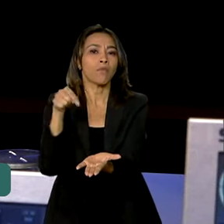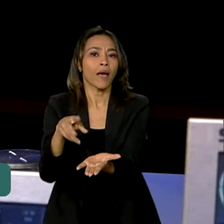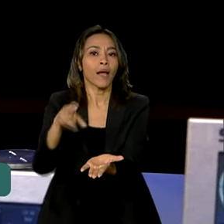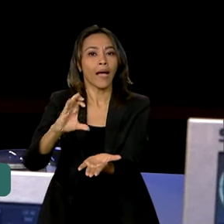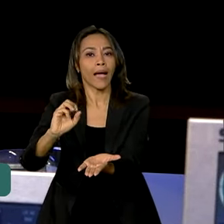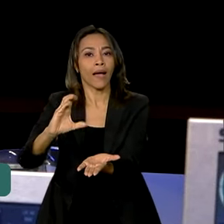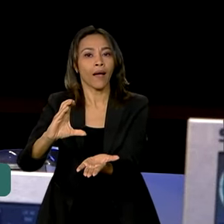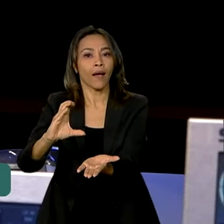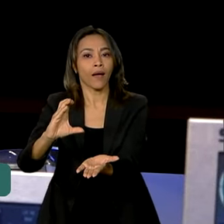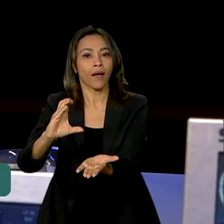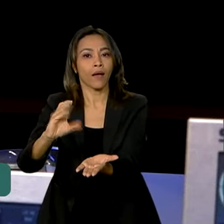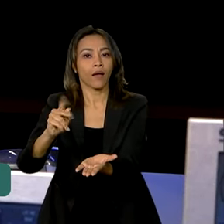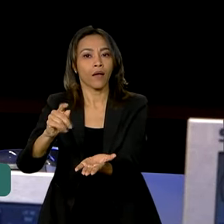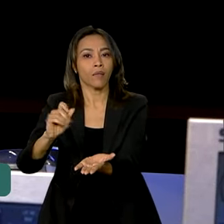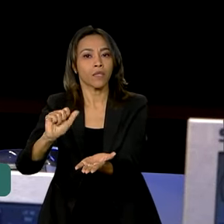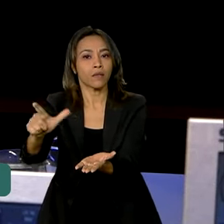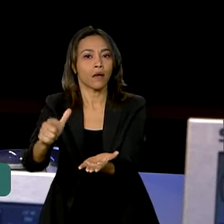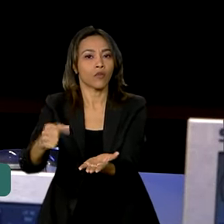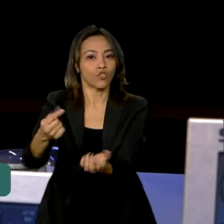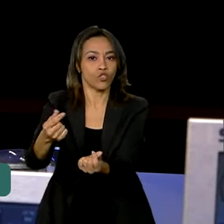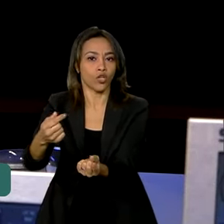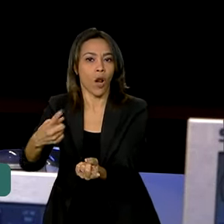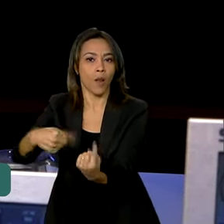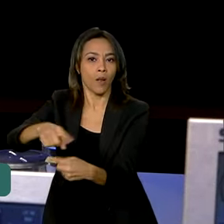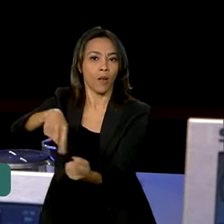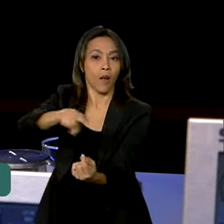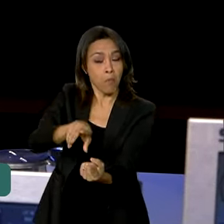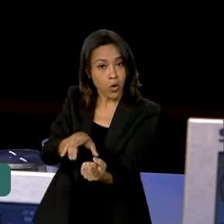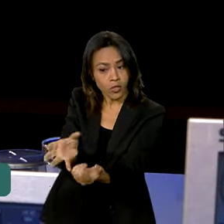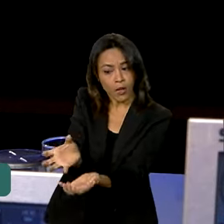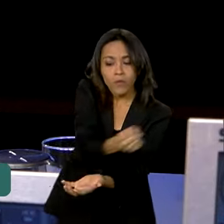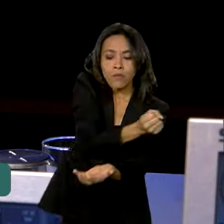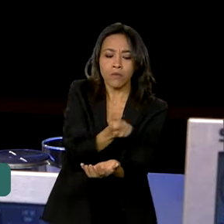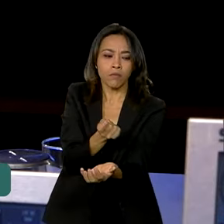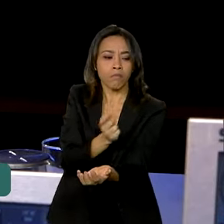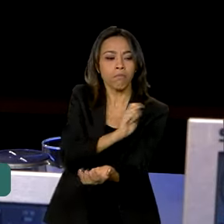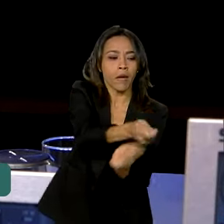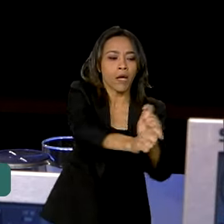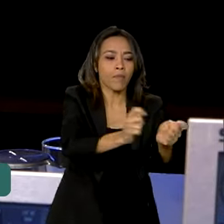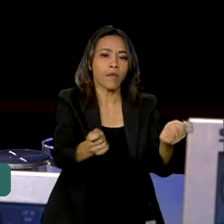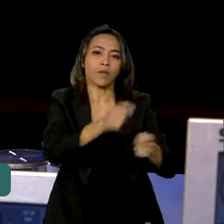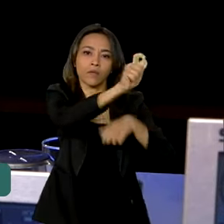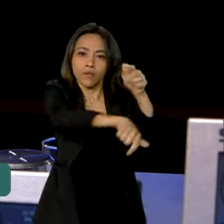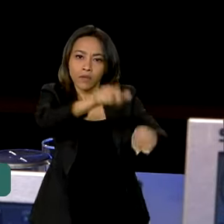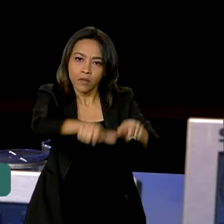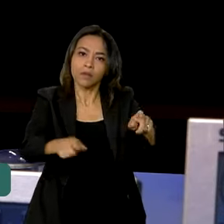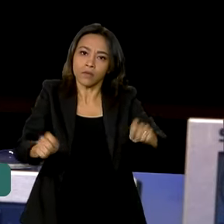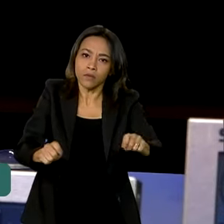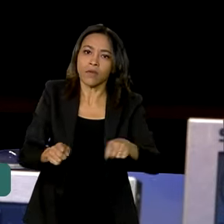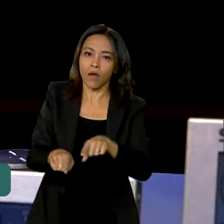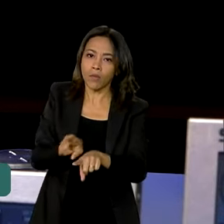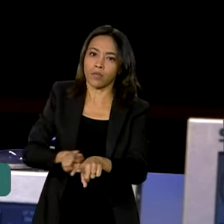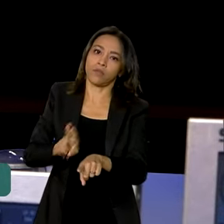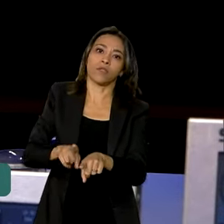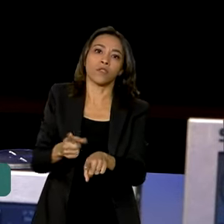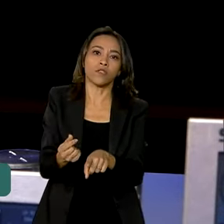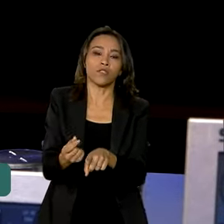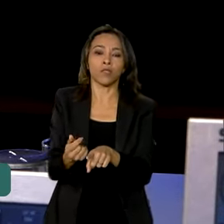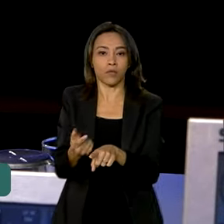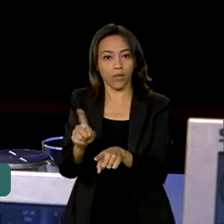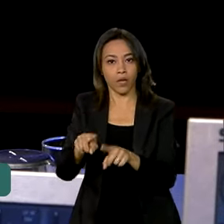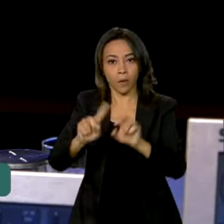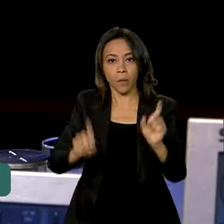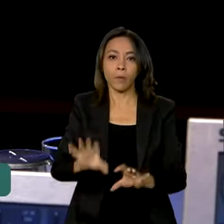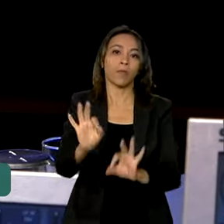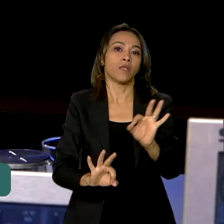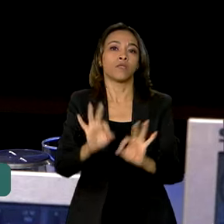ele pode até fazer reservas para pagamento de pessoal, né, em outro, como um